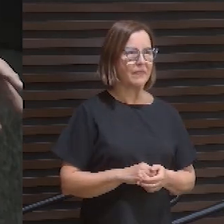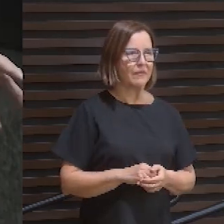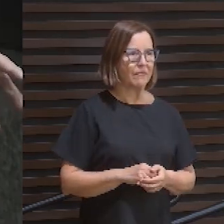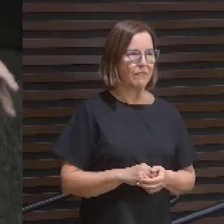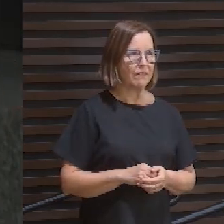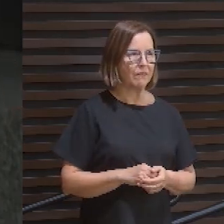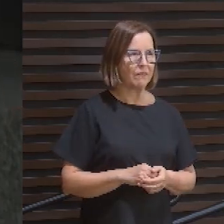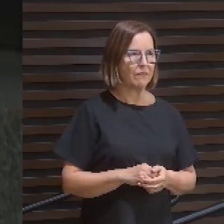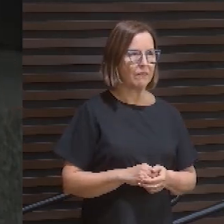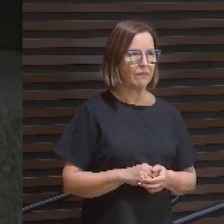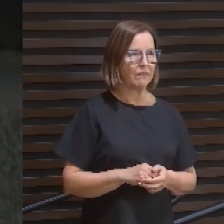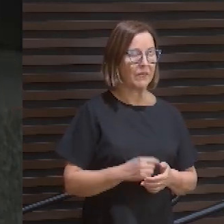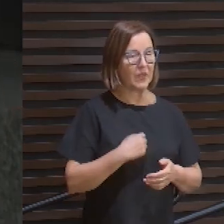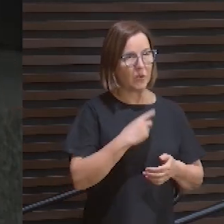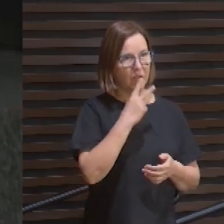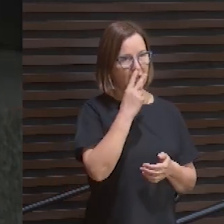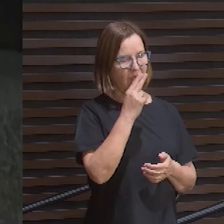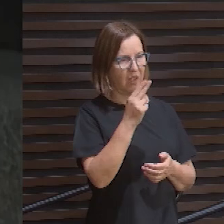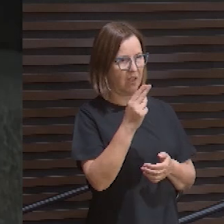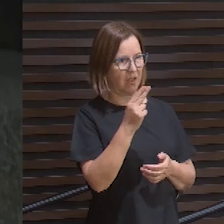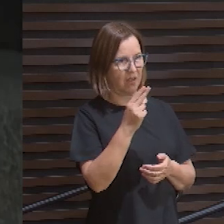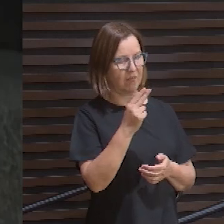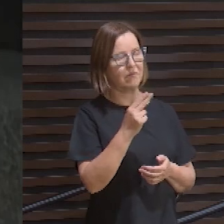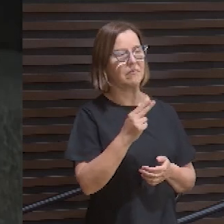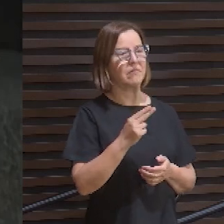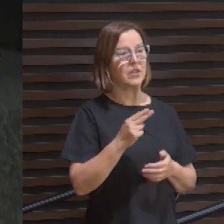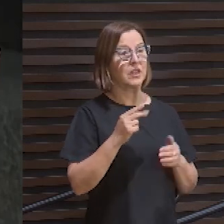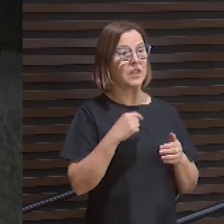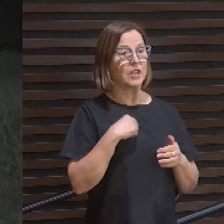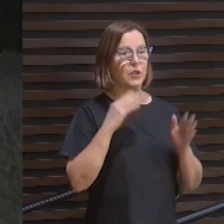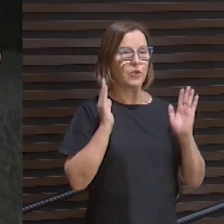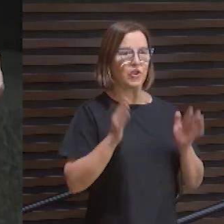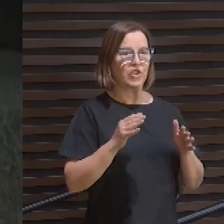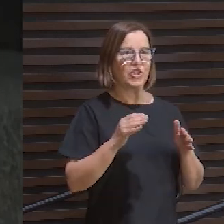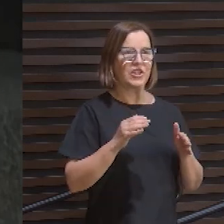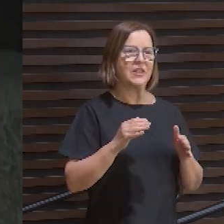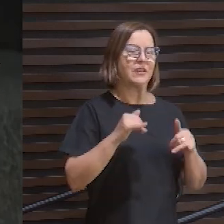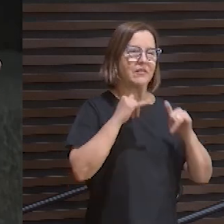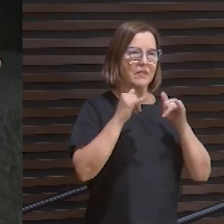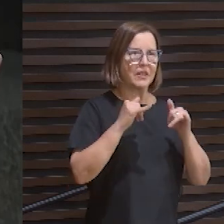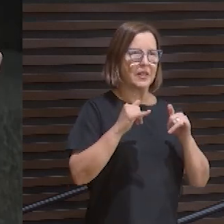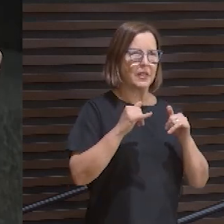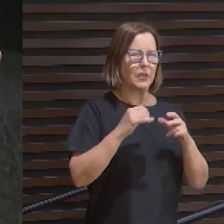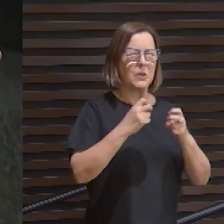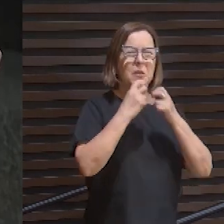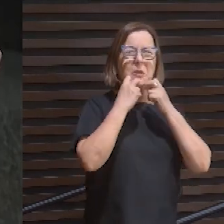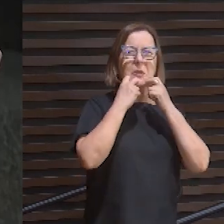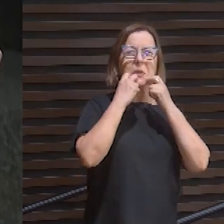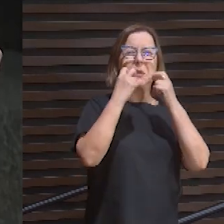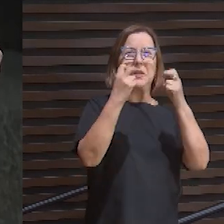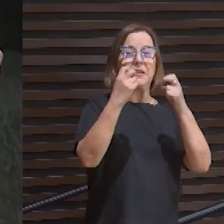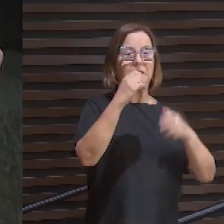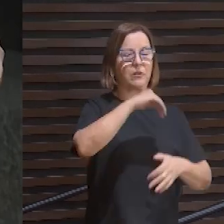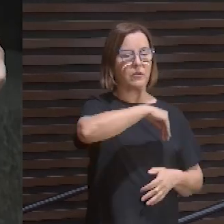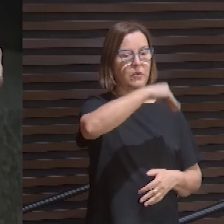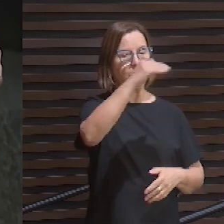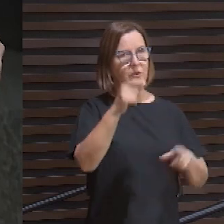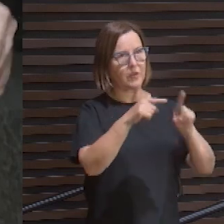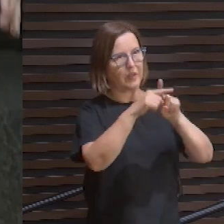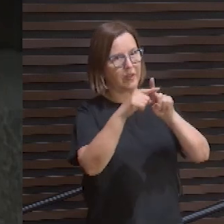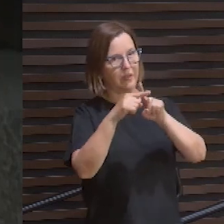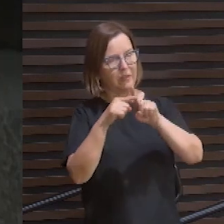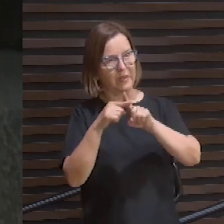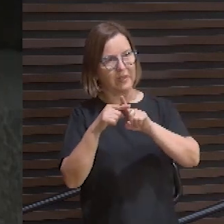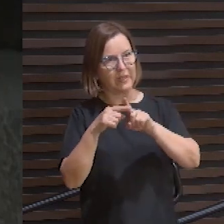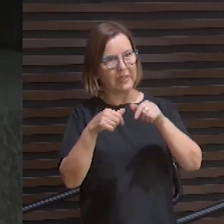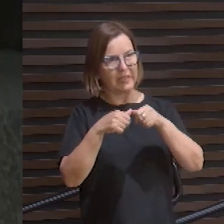Eu considero, meus irmãos, eu já disse que aquele grito do Calvário, que está